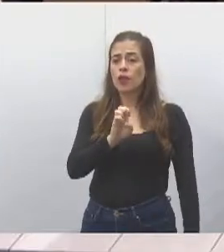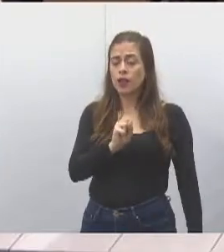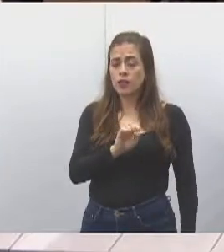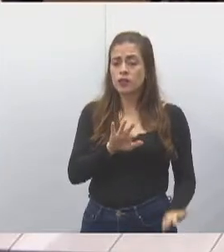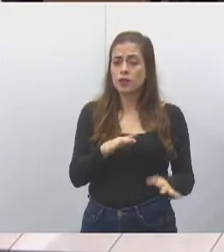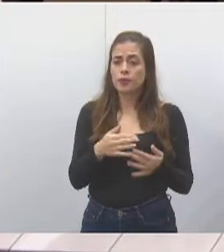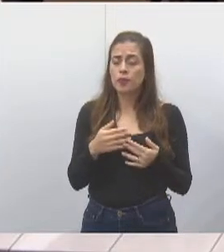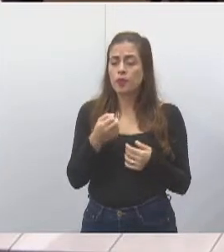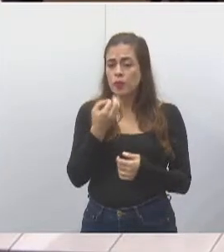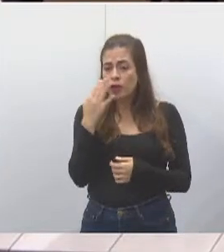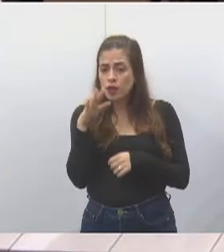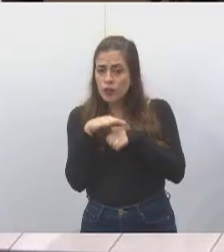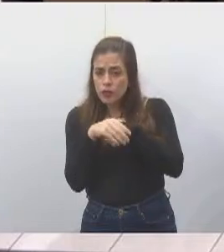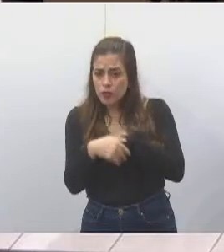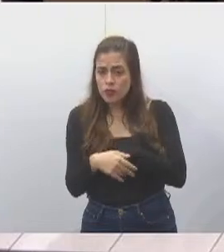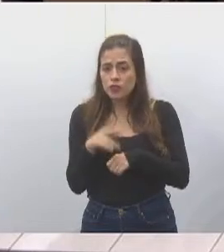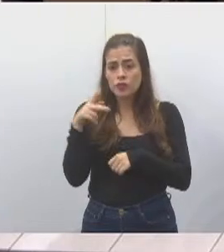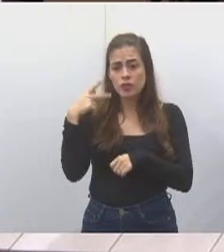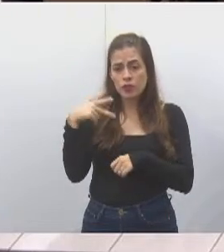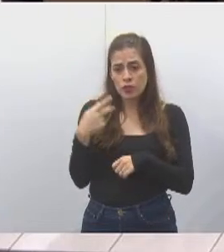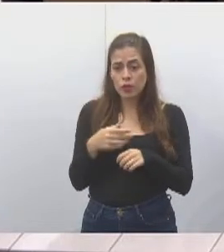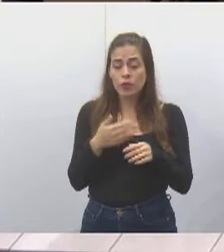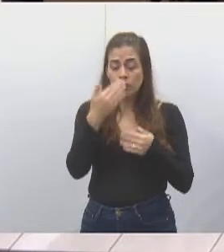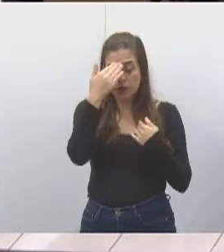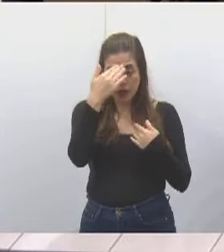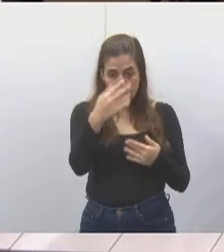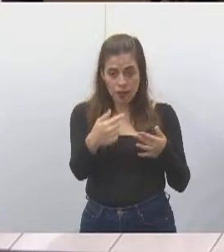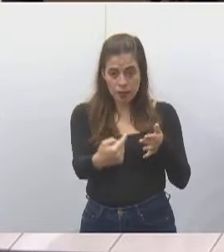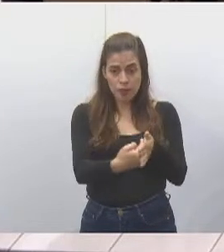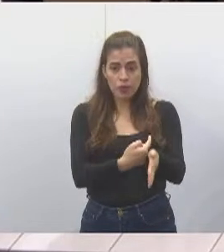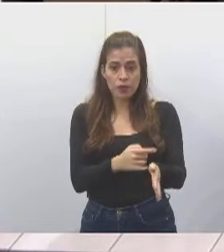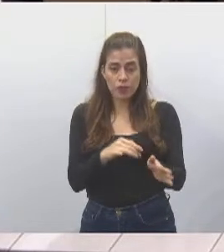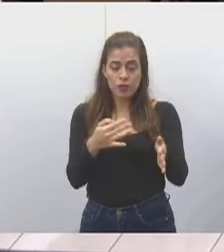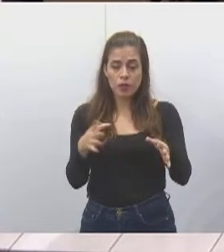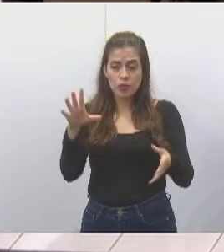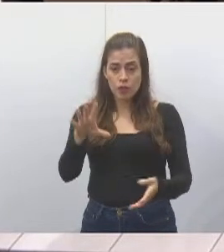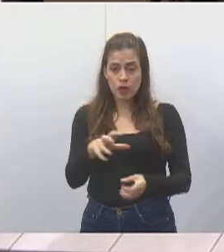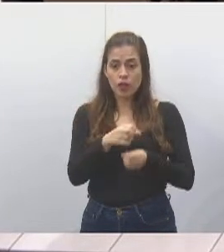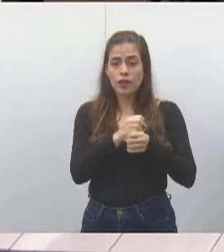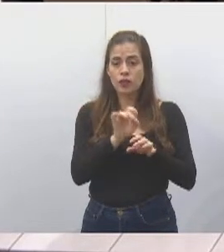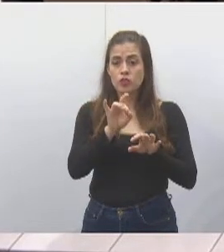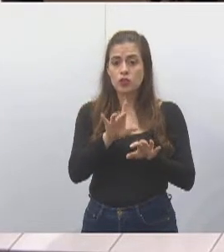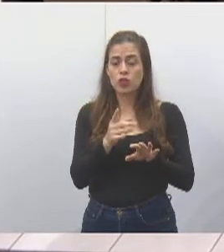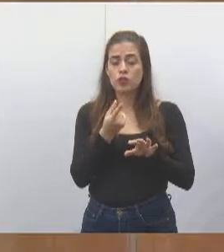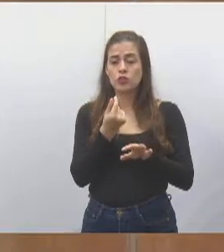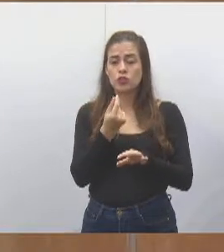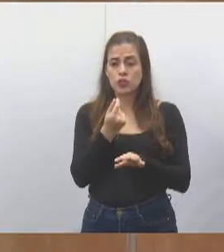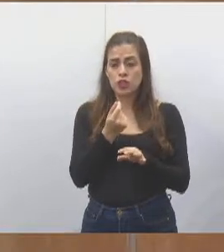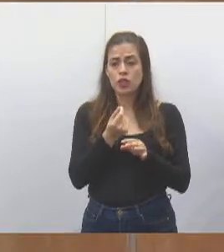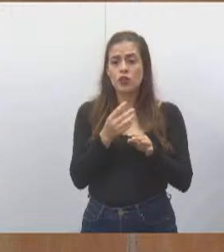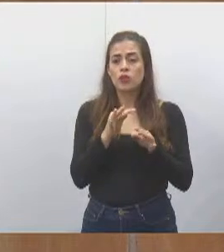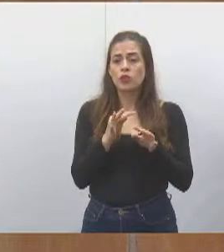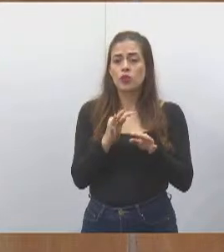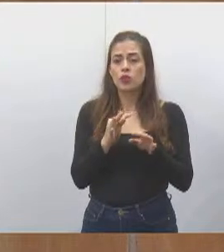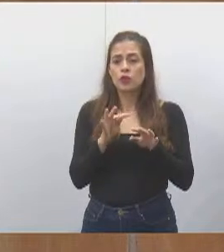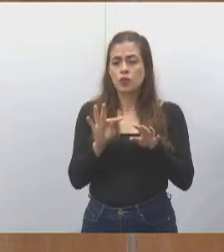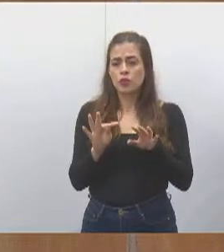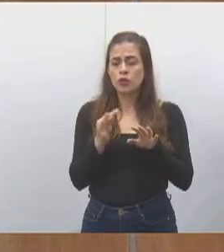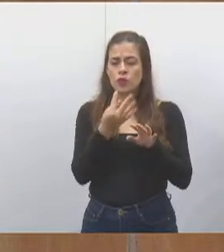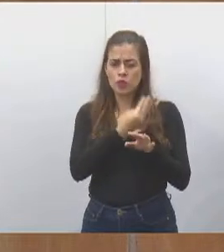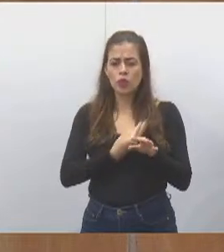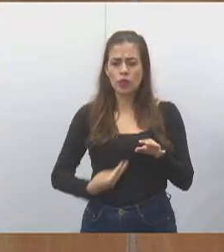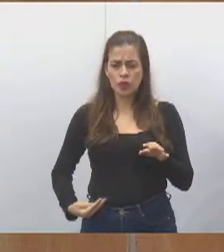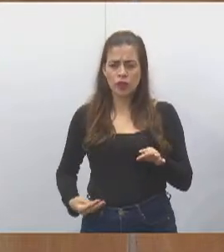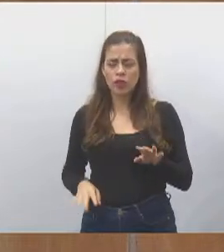pela pergunta. Primeiramente, o acréscimo ele se refere só a recurso do Tesouro, tá? Aí, conforme você leu, tem além